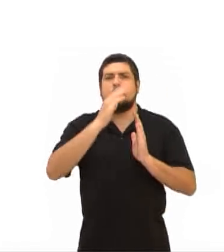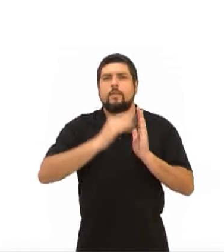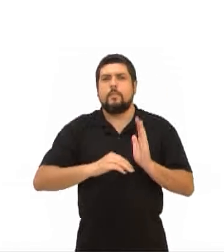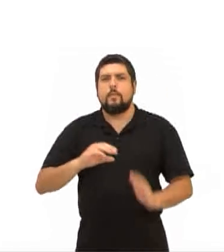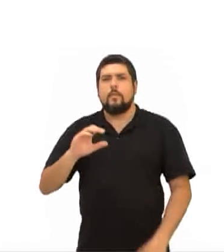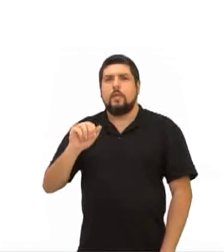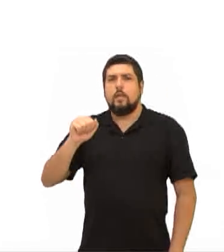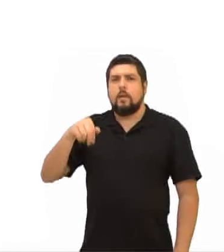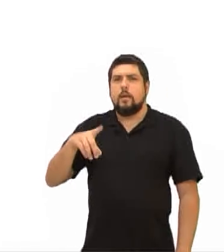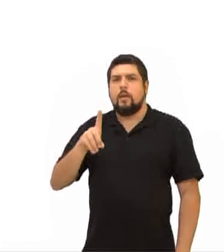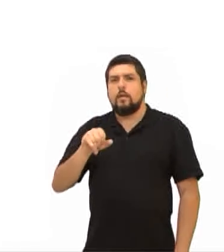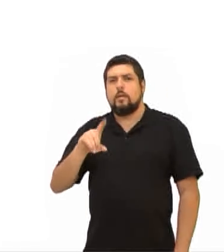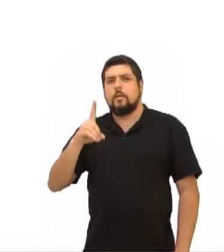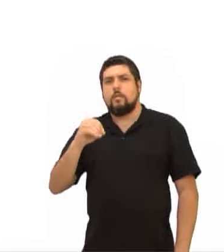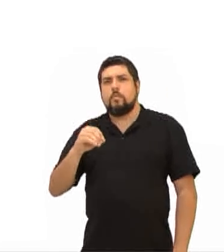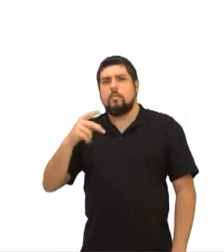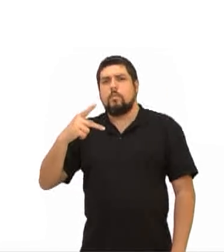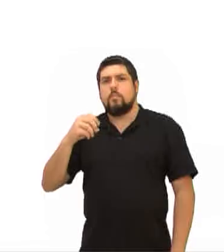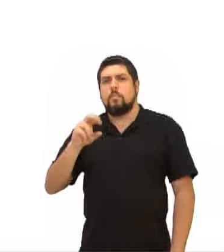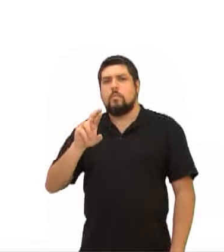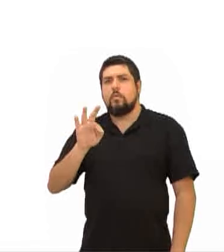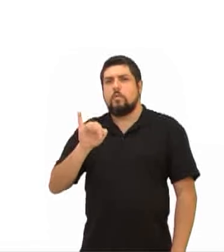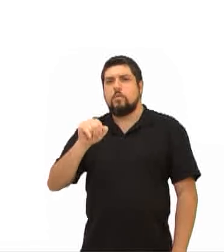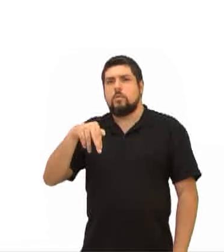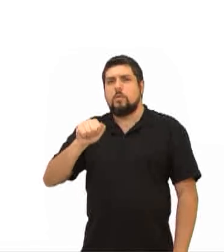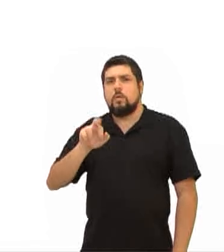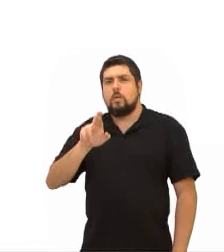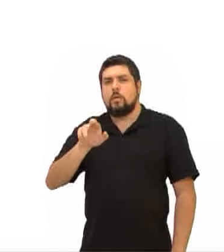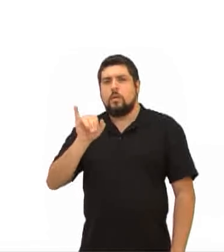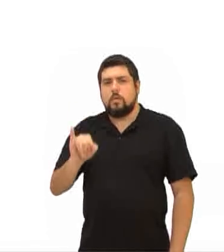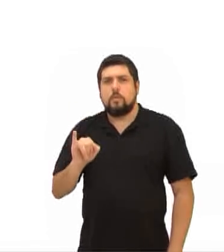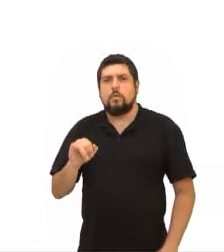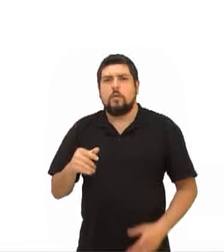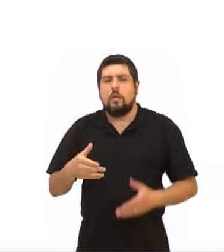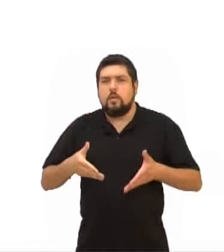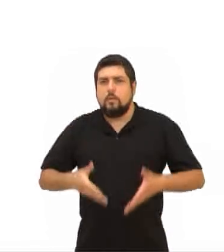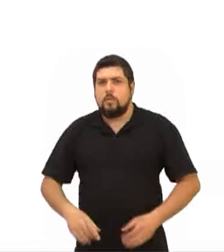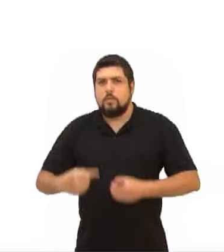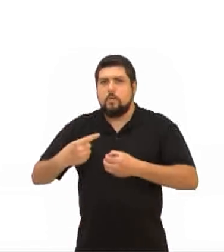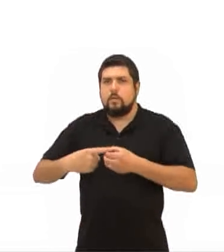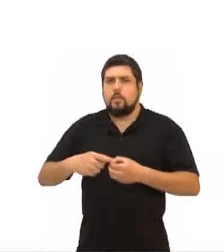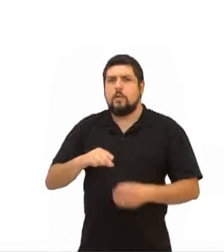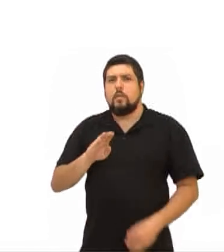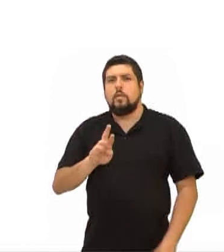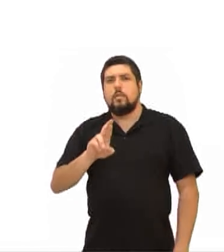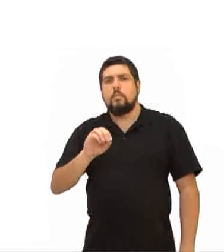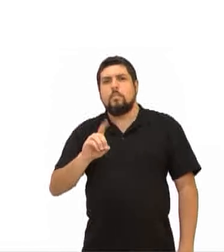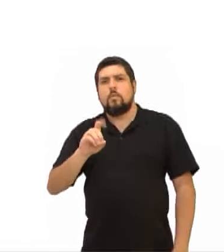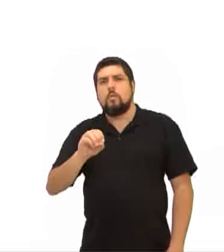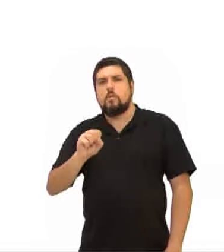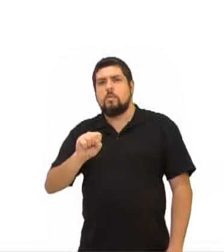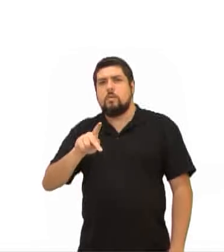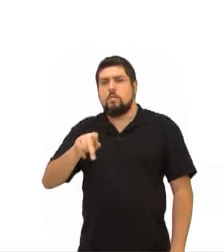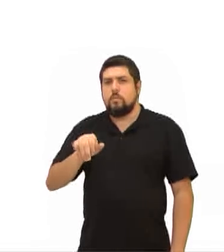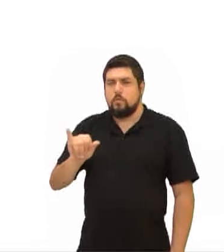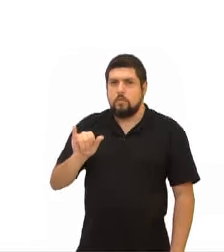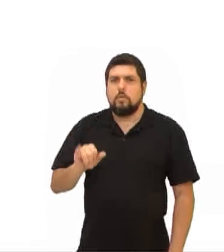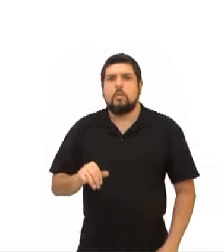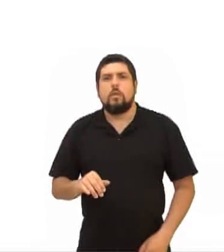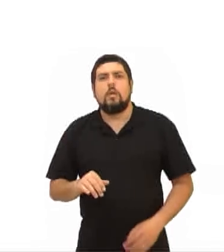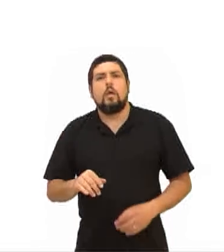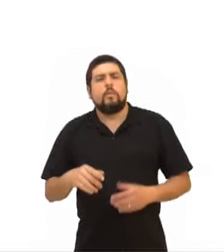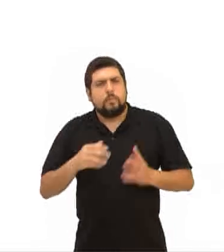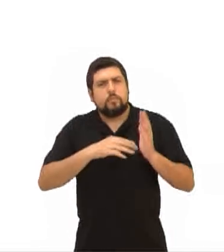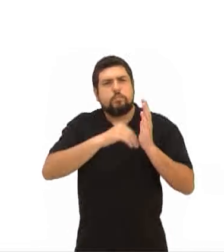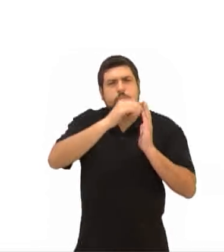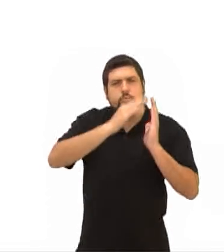Cândido Portinari. Portinari nasceu na cidade de Brodowski, e ele pinta, né, não só essa tela, mas outros temas com o